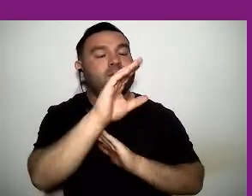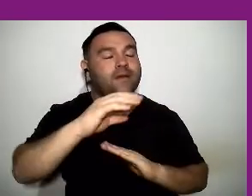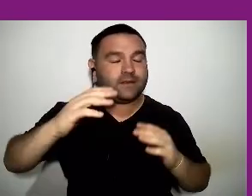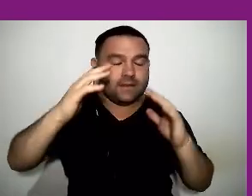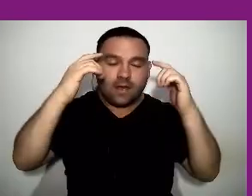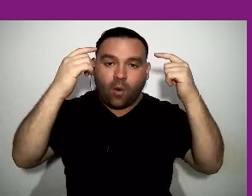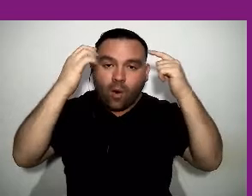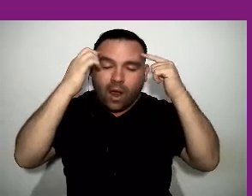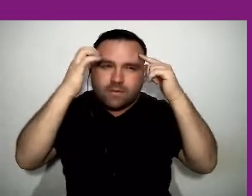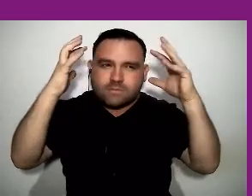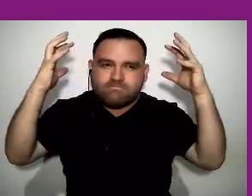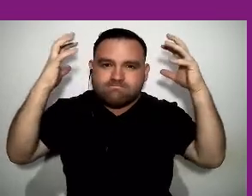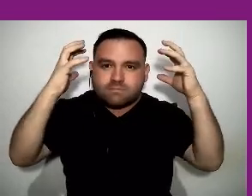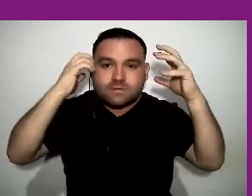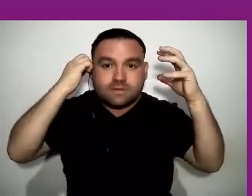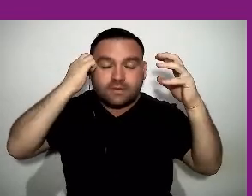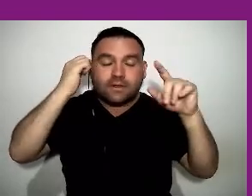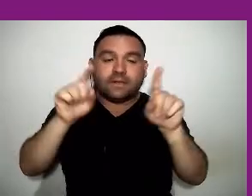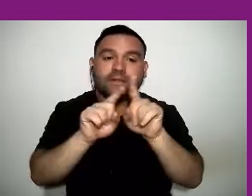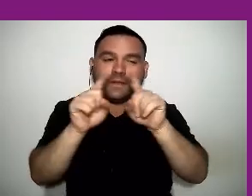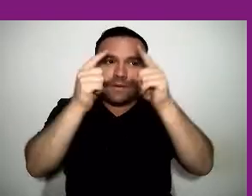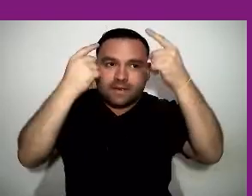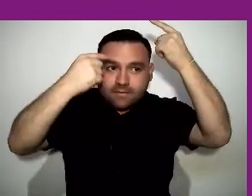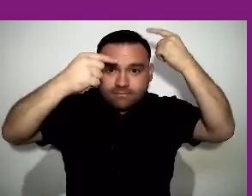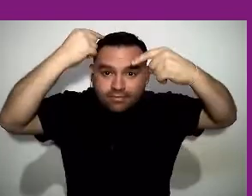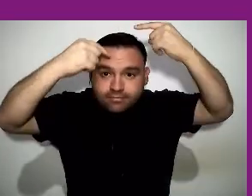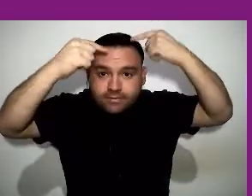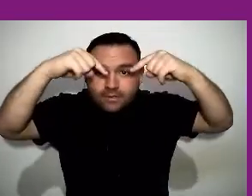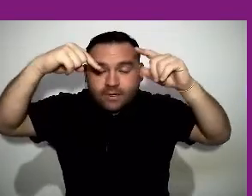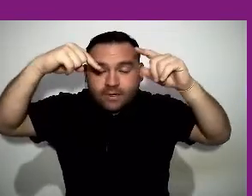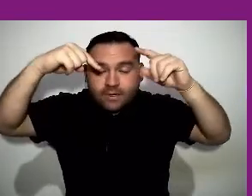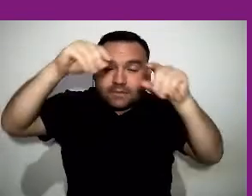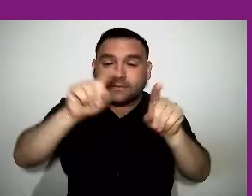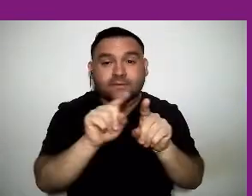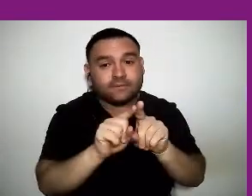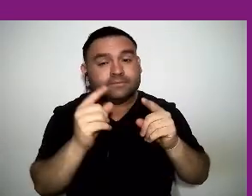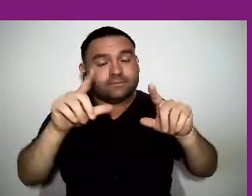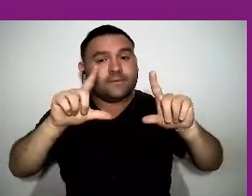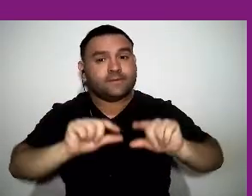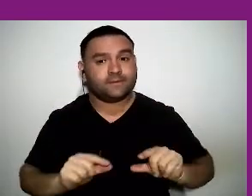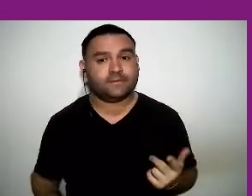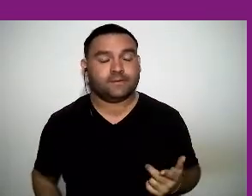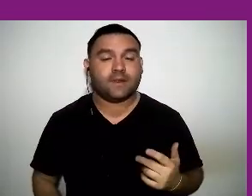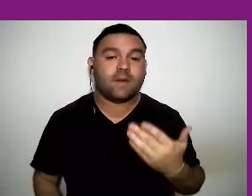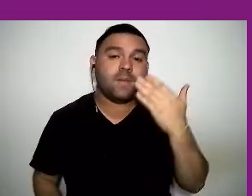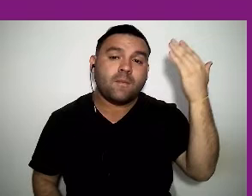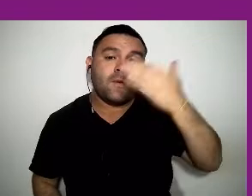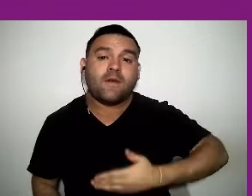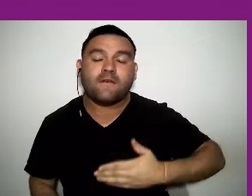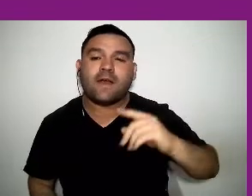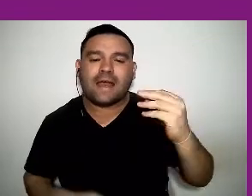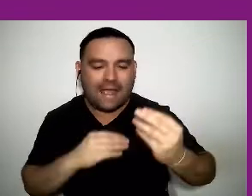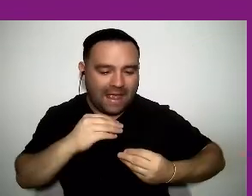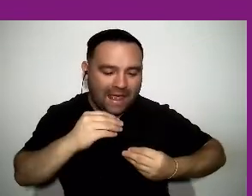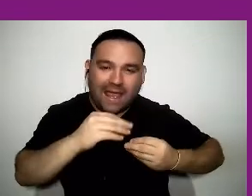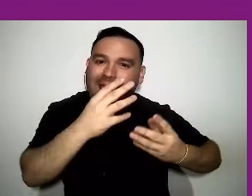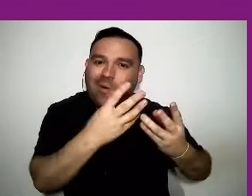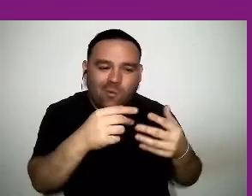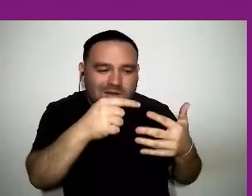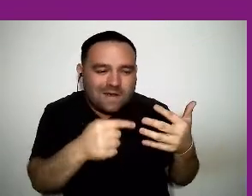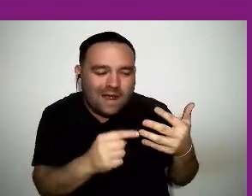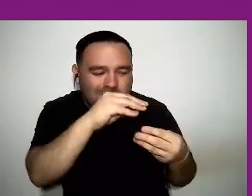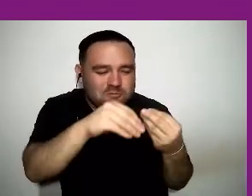intracraniana e uma diminuição da perfusão intracraniana, mostrando que era um mix de coisas que